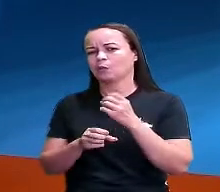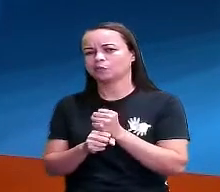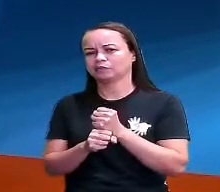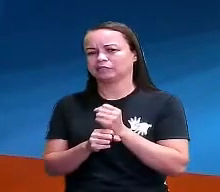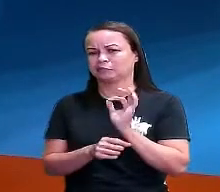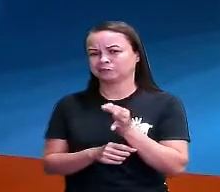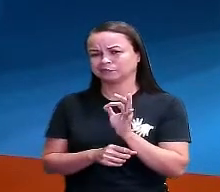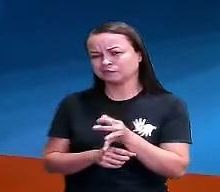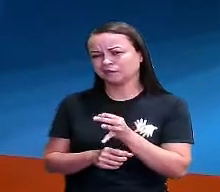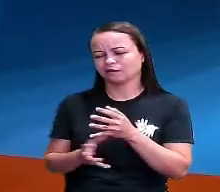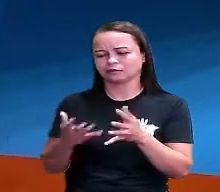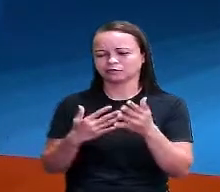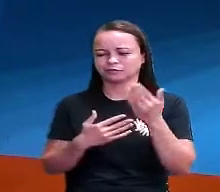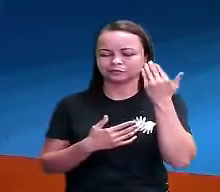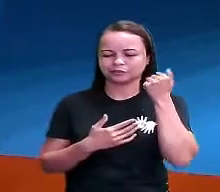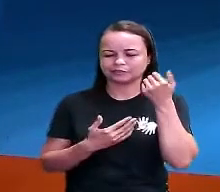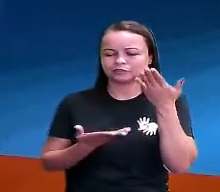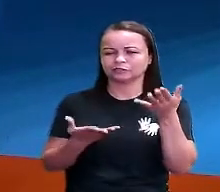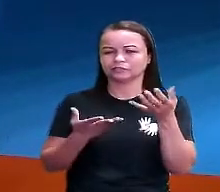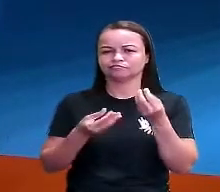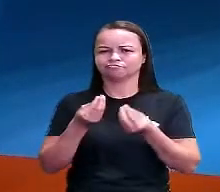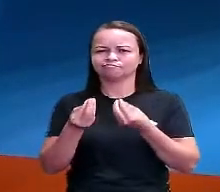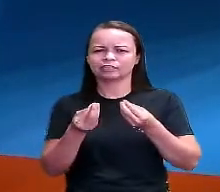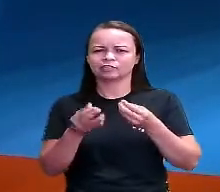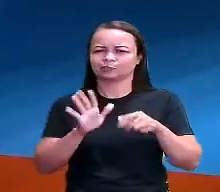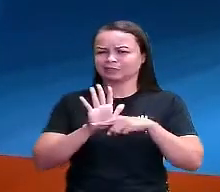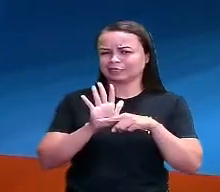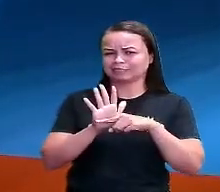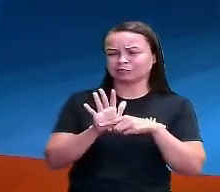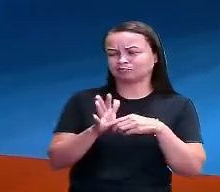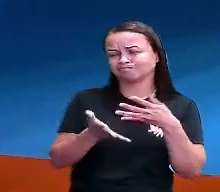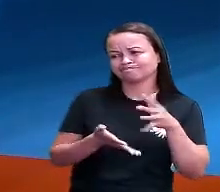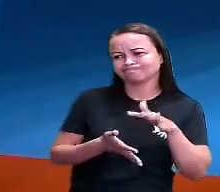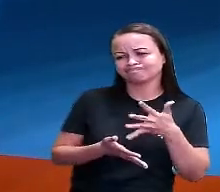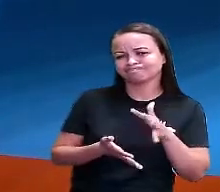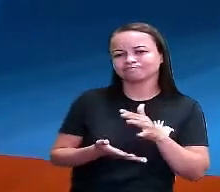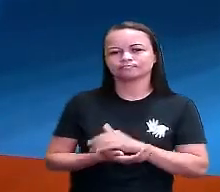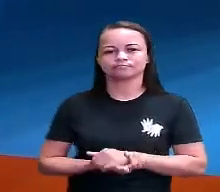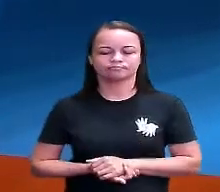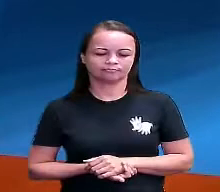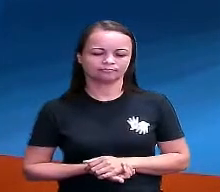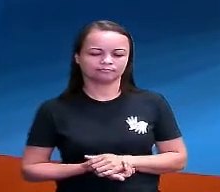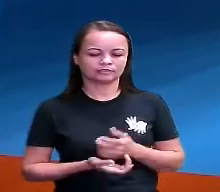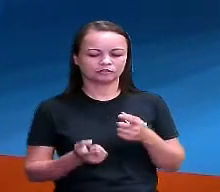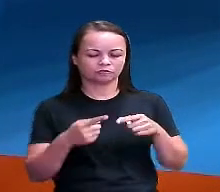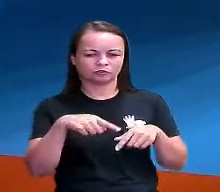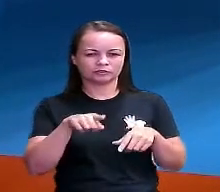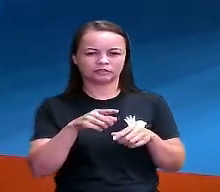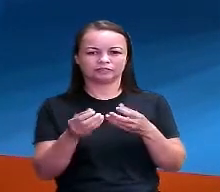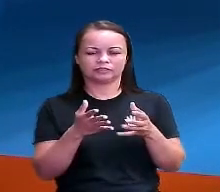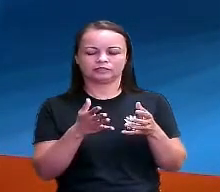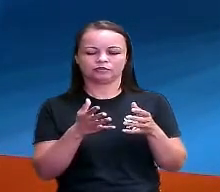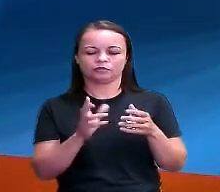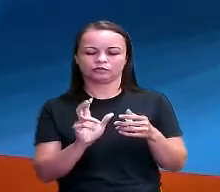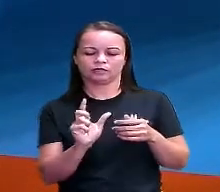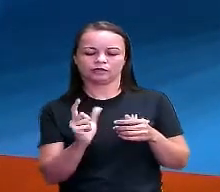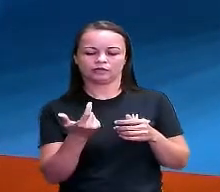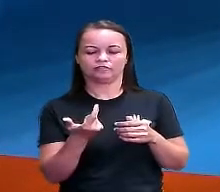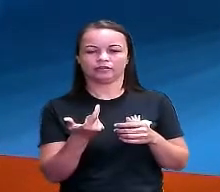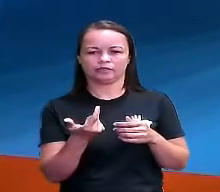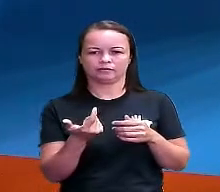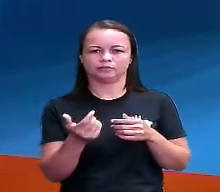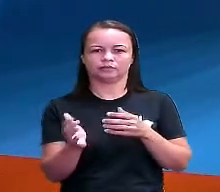Não sei se eu fiz direitinho, porque eu não estou muito boa em subtração. É só você fazer a conta inversa, que é